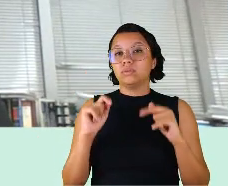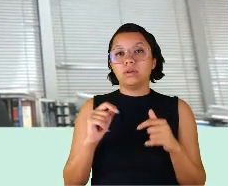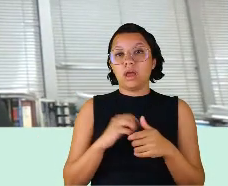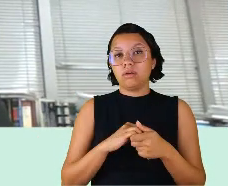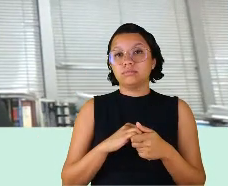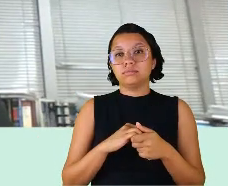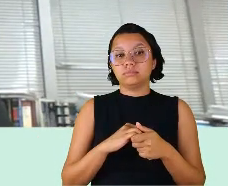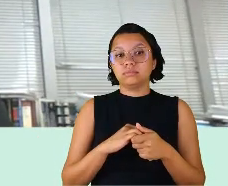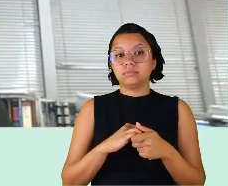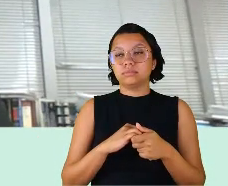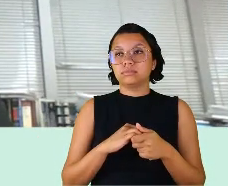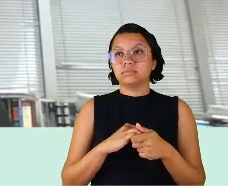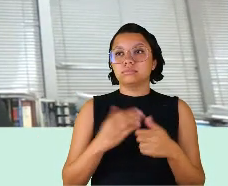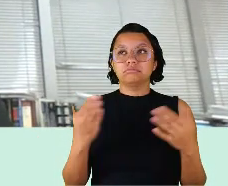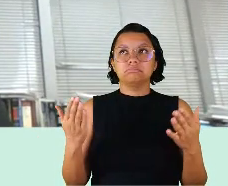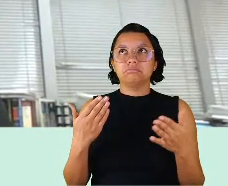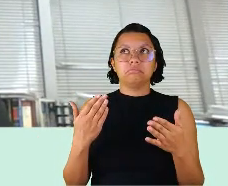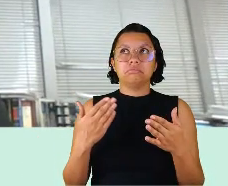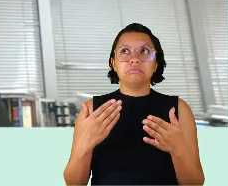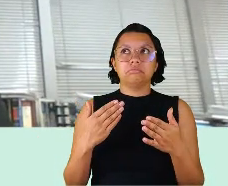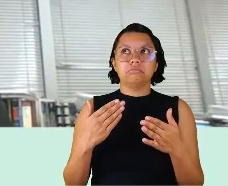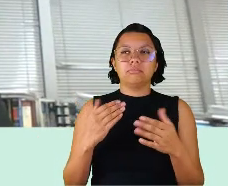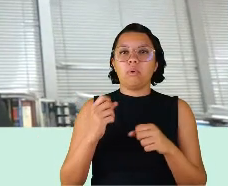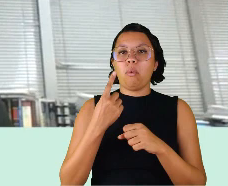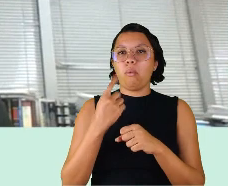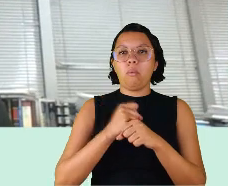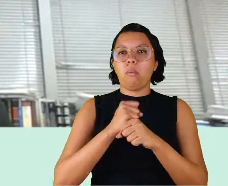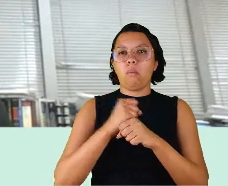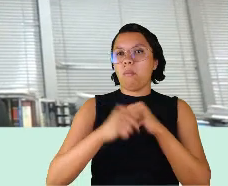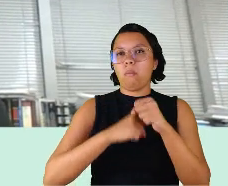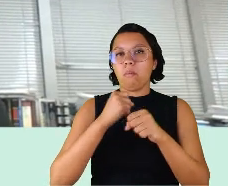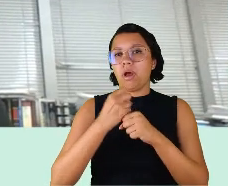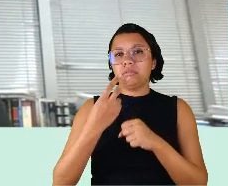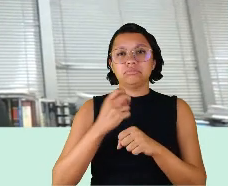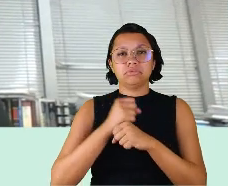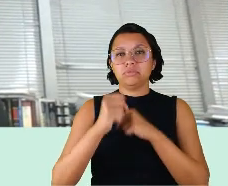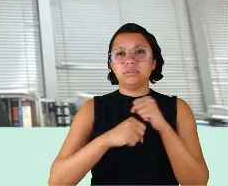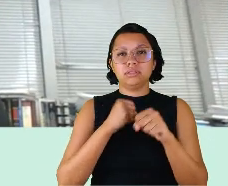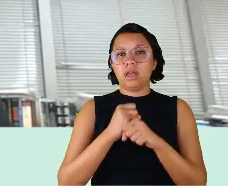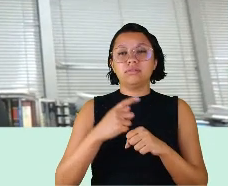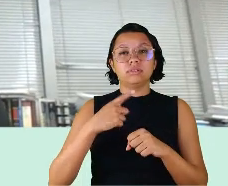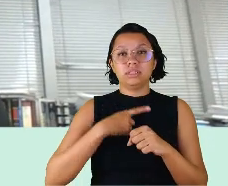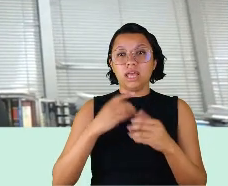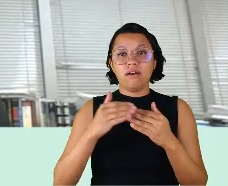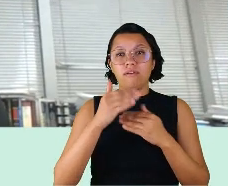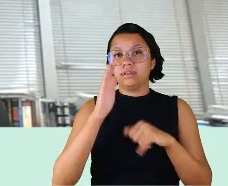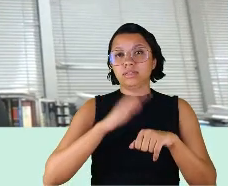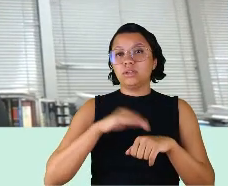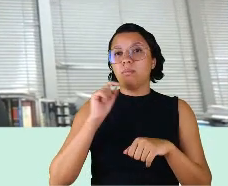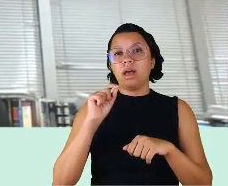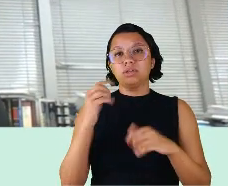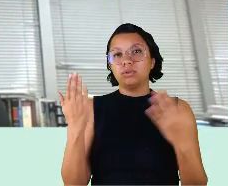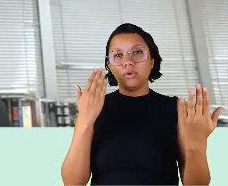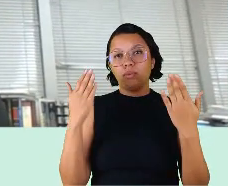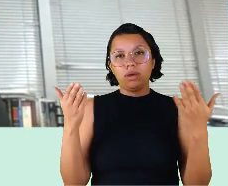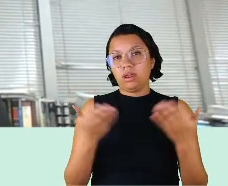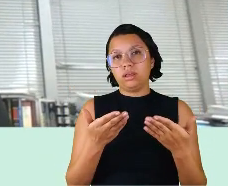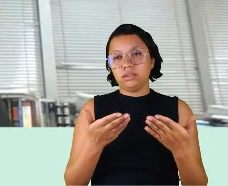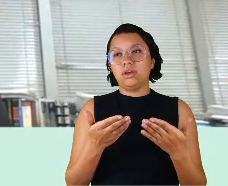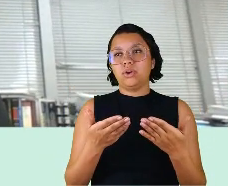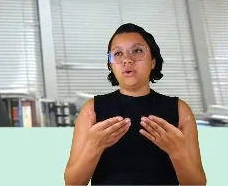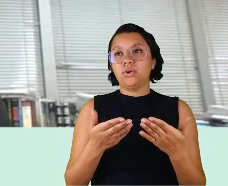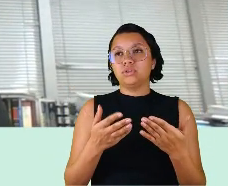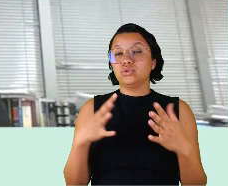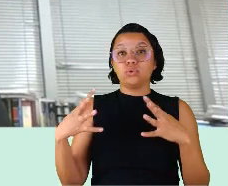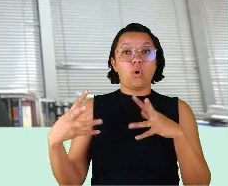que daqui 1 ano, 2 anos, a gente tenha ainda andado muito mais que isso. Eu acho que vamos sim. Tem que todo